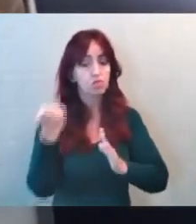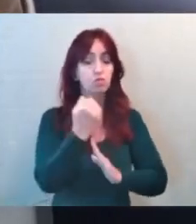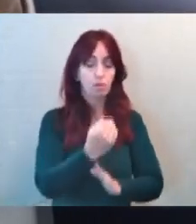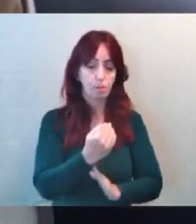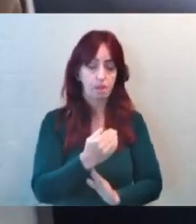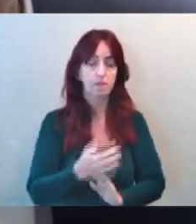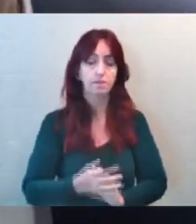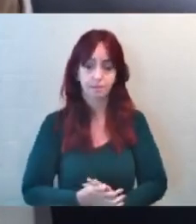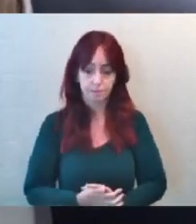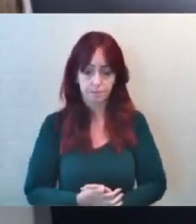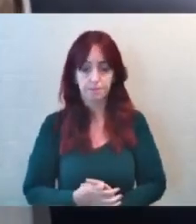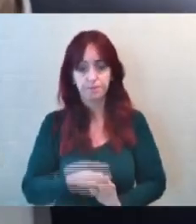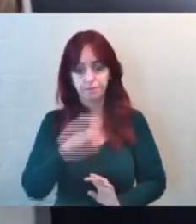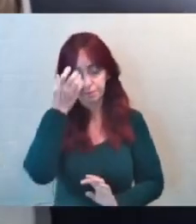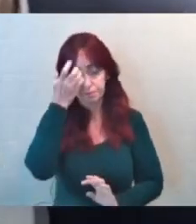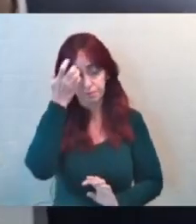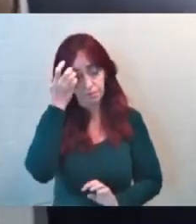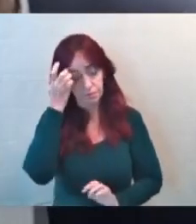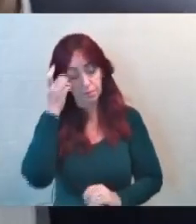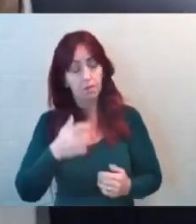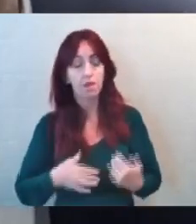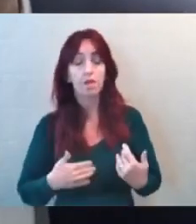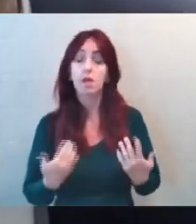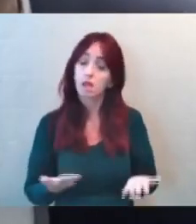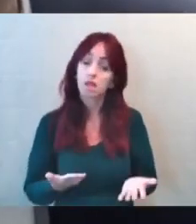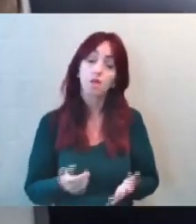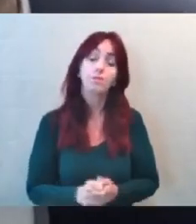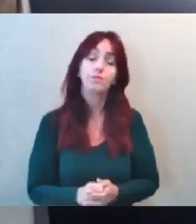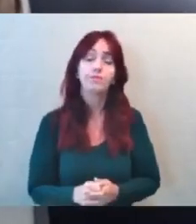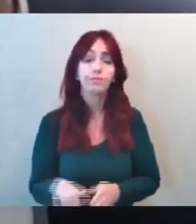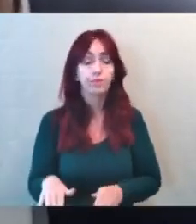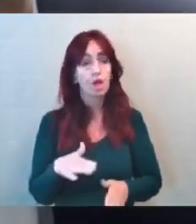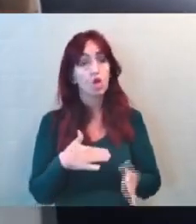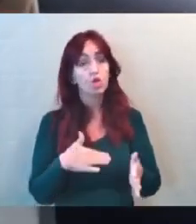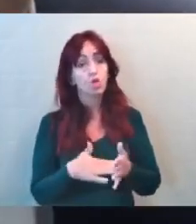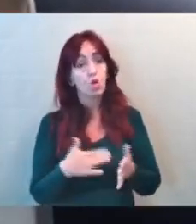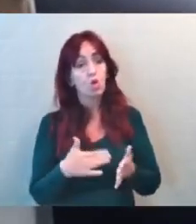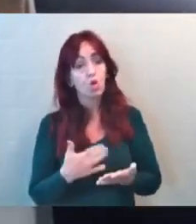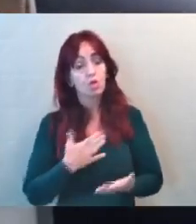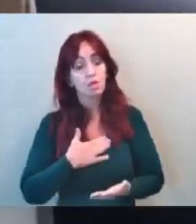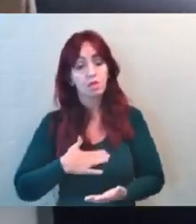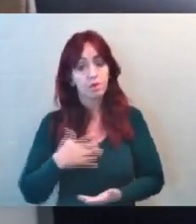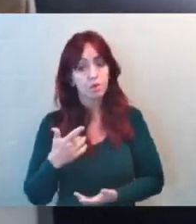dos anos. Então, toda a insatisfação,